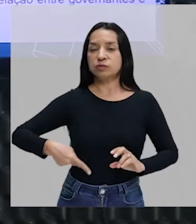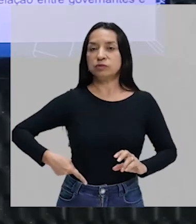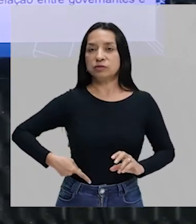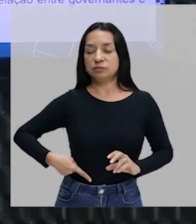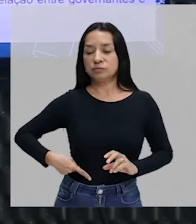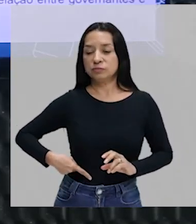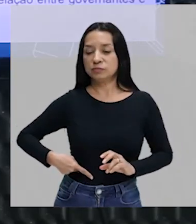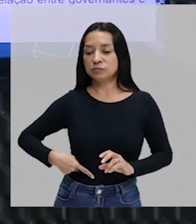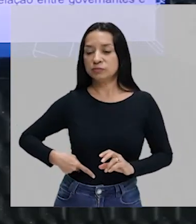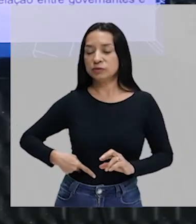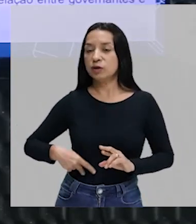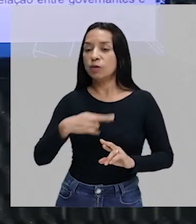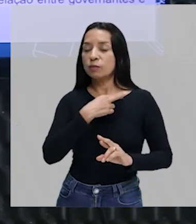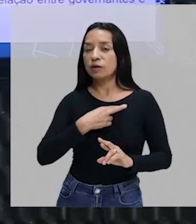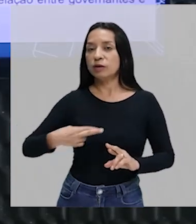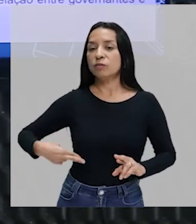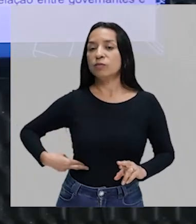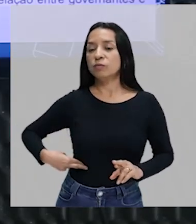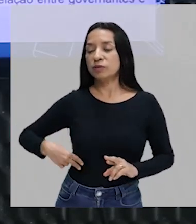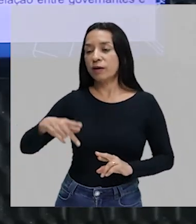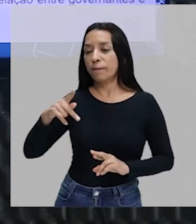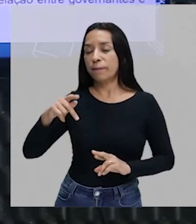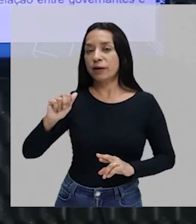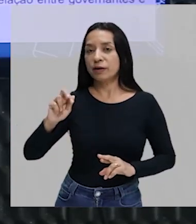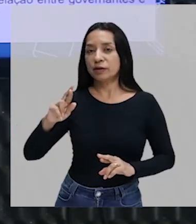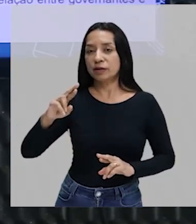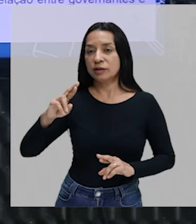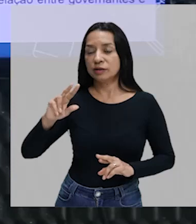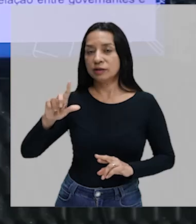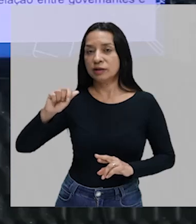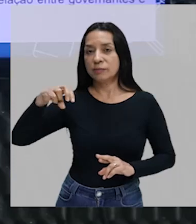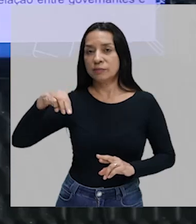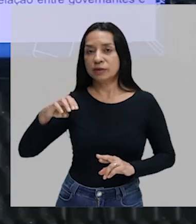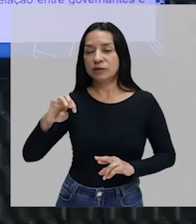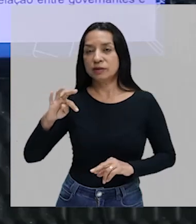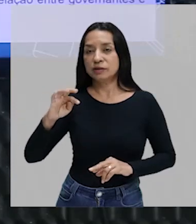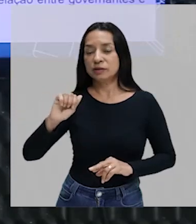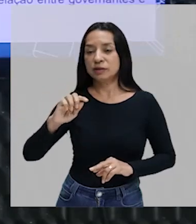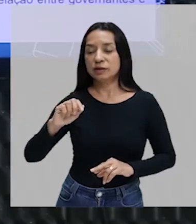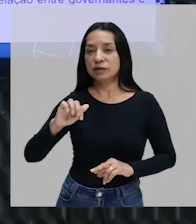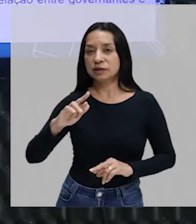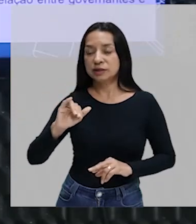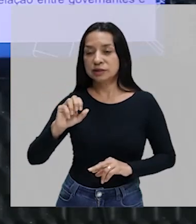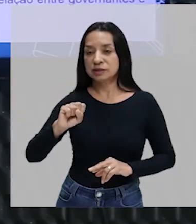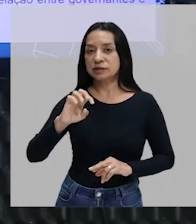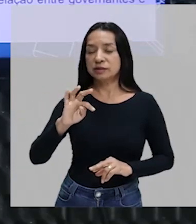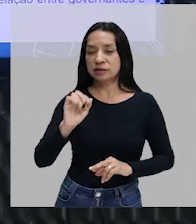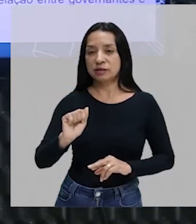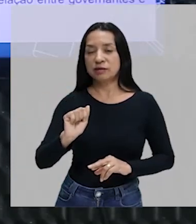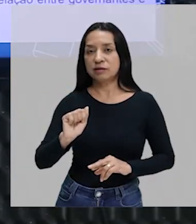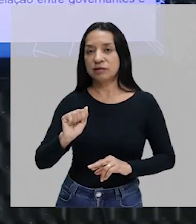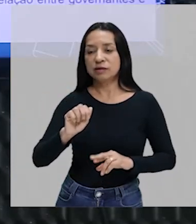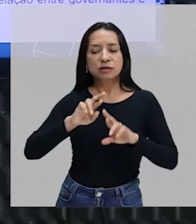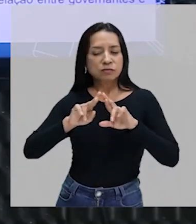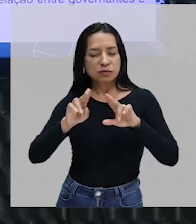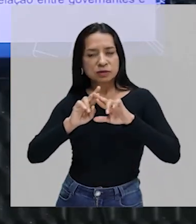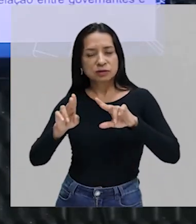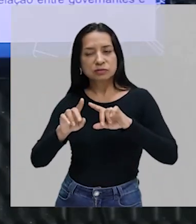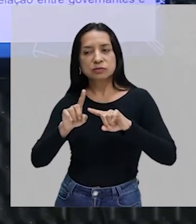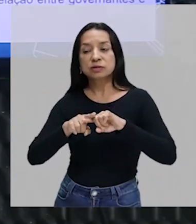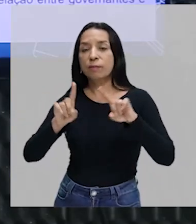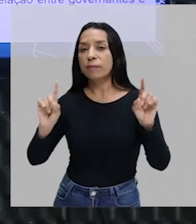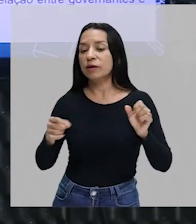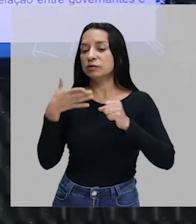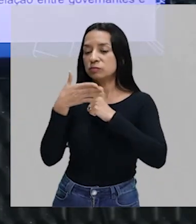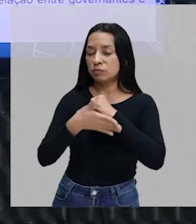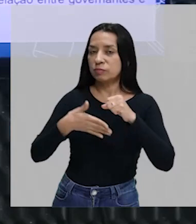uma república parlamentarista. Então existem variações. Mas de forma muito básica, a separação é essa.